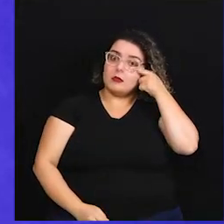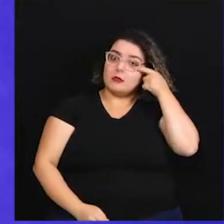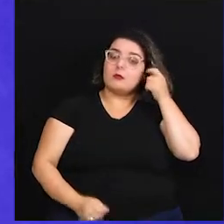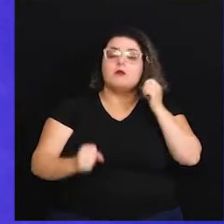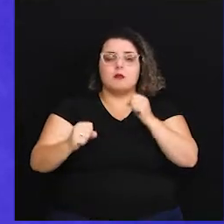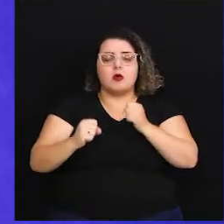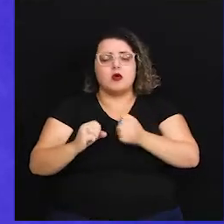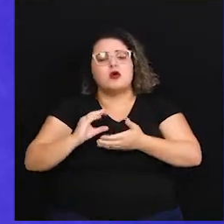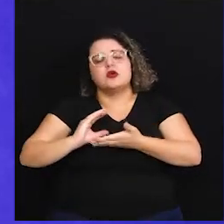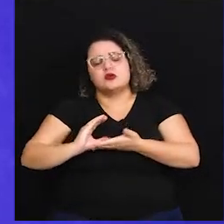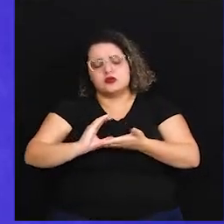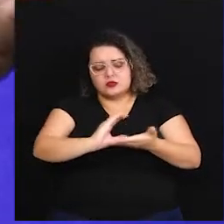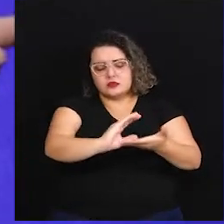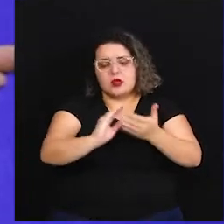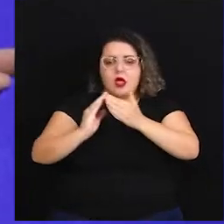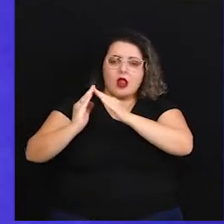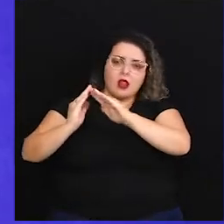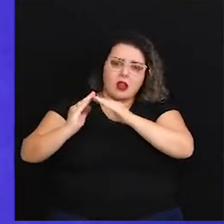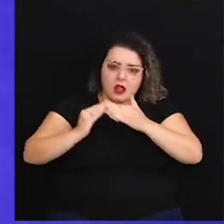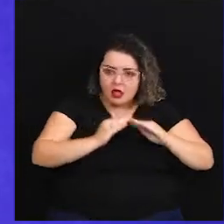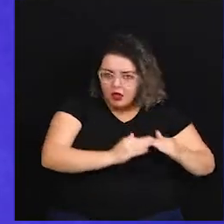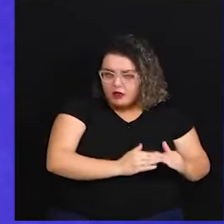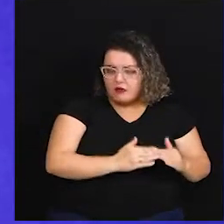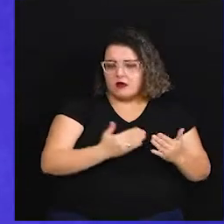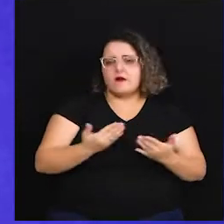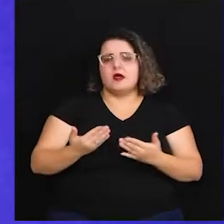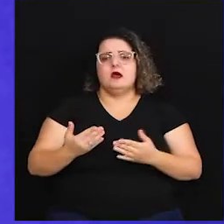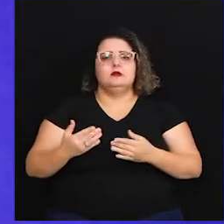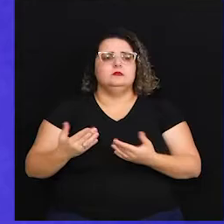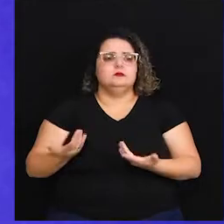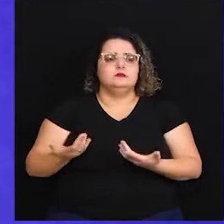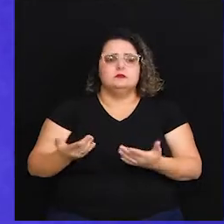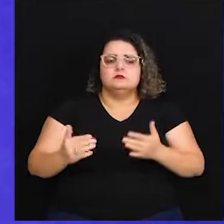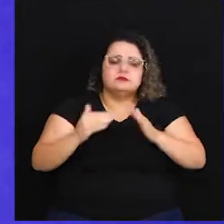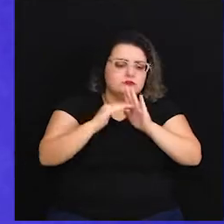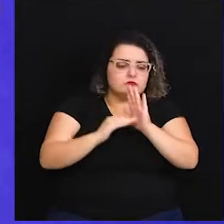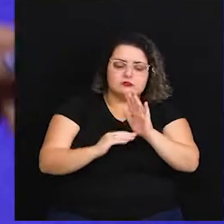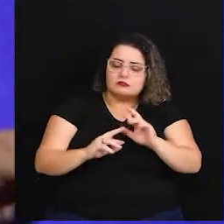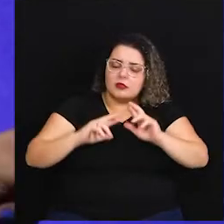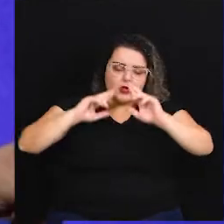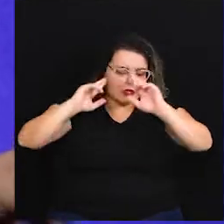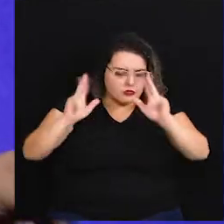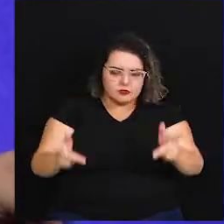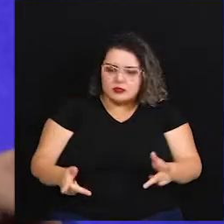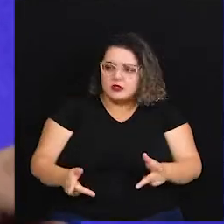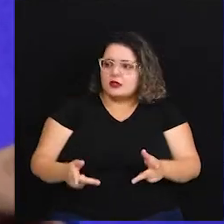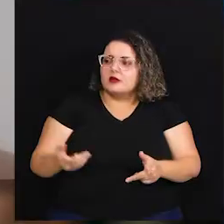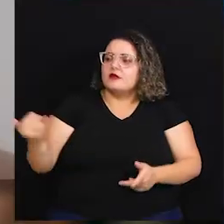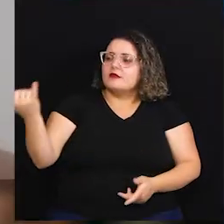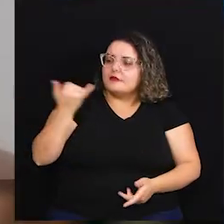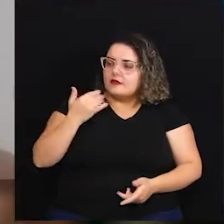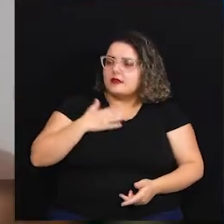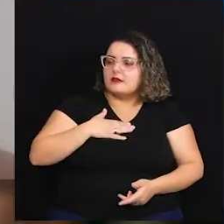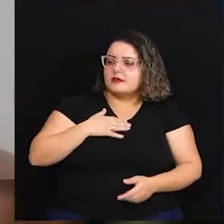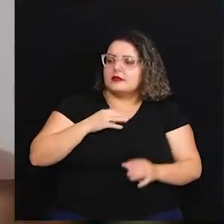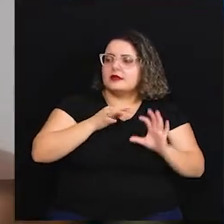na favela e que dá, e a pauta é outra. Fala um pouquinho para mim nesse contexto. Na verdade, a